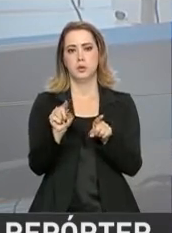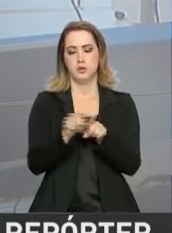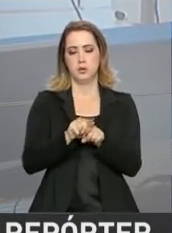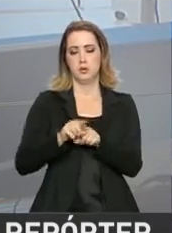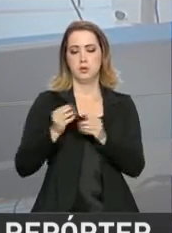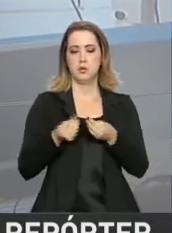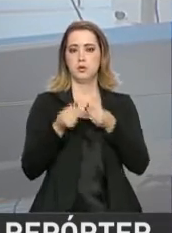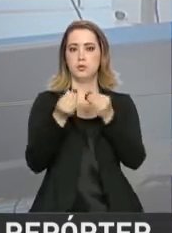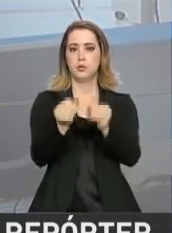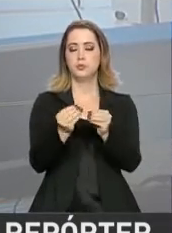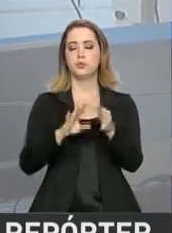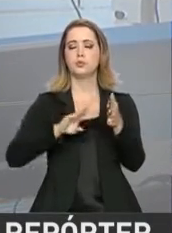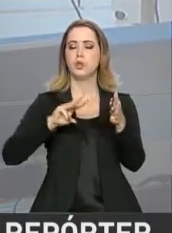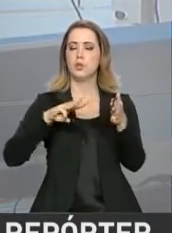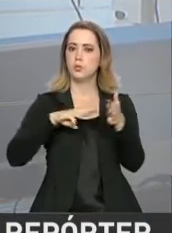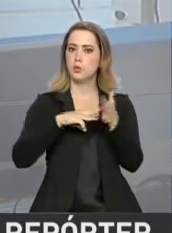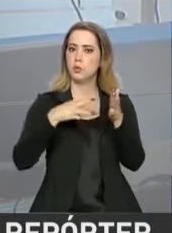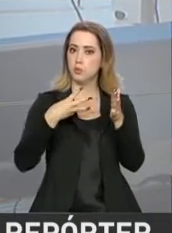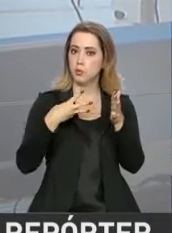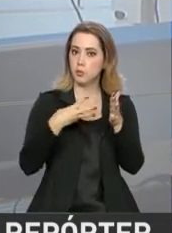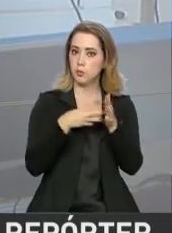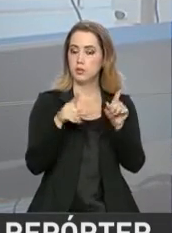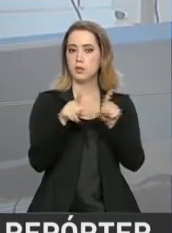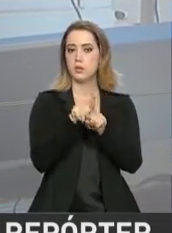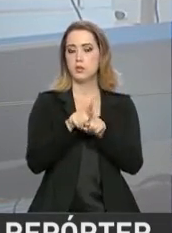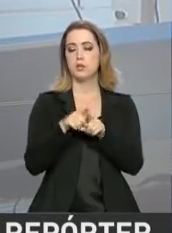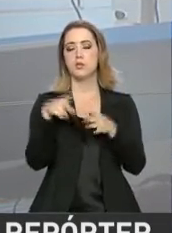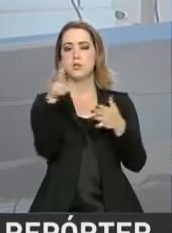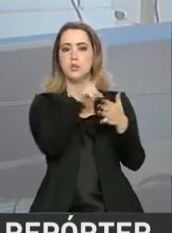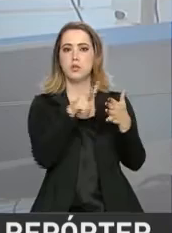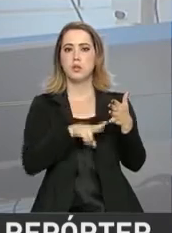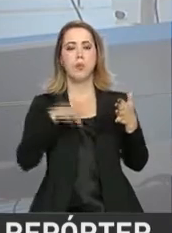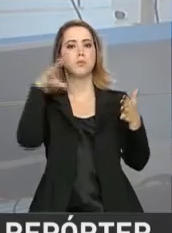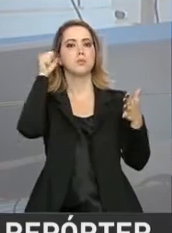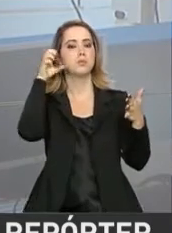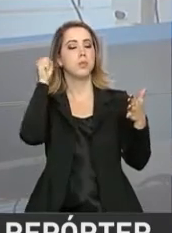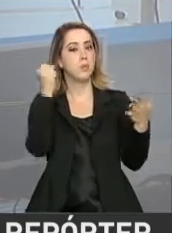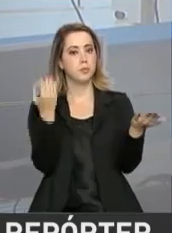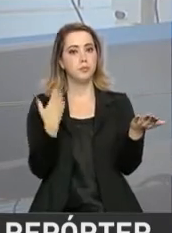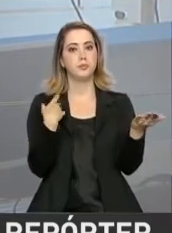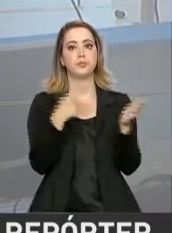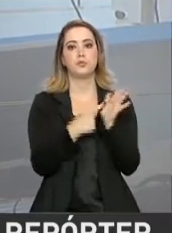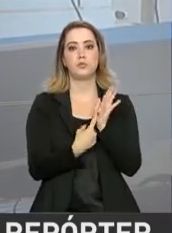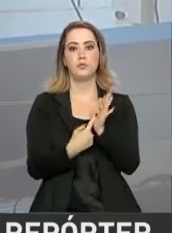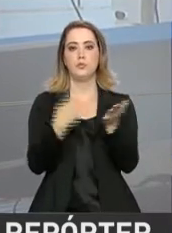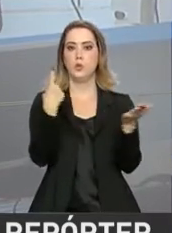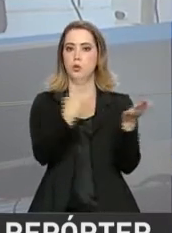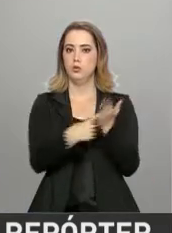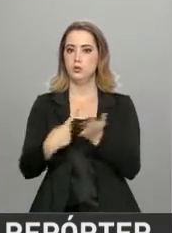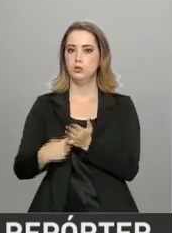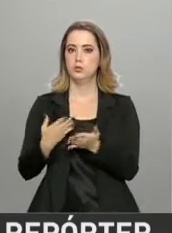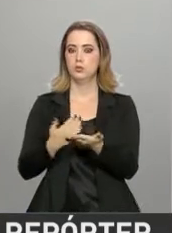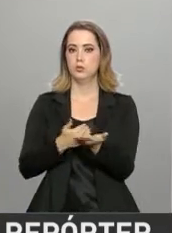Tratado de Marrakech. O Brasil é o 13º país a assinar o acordo, que entrou em vigor no dia 30 de setembro.